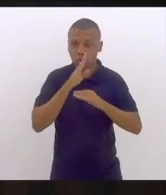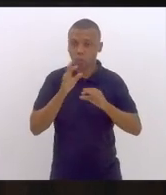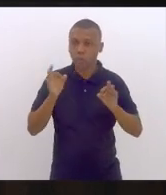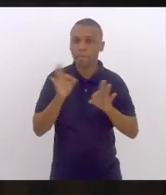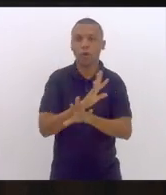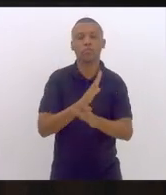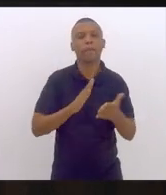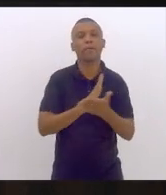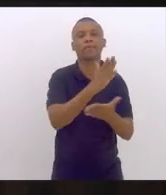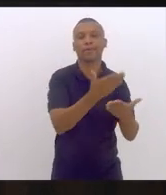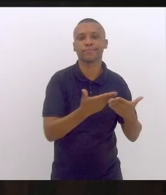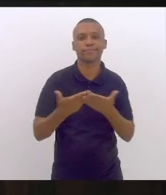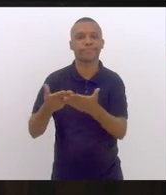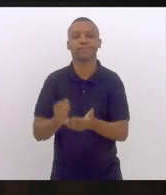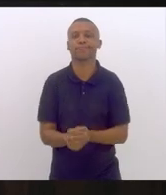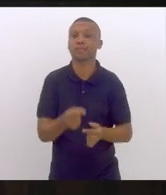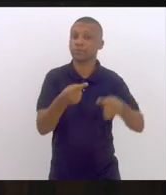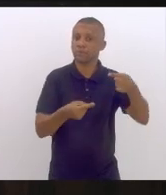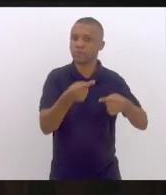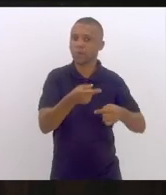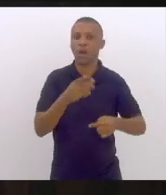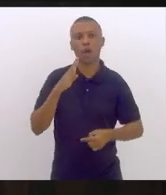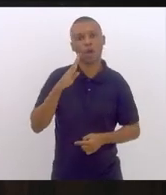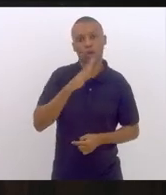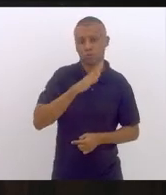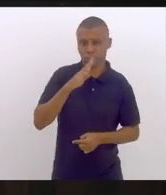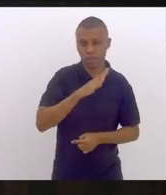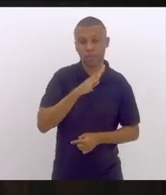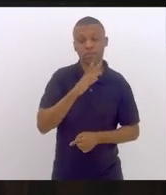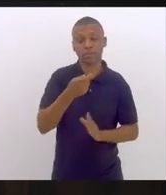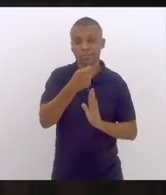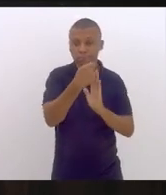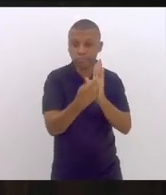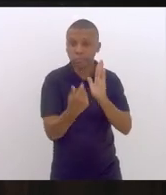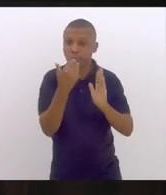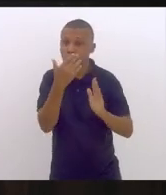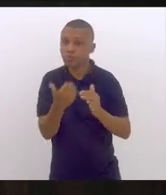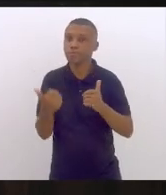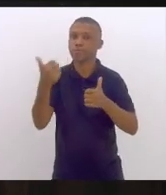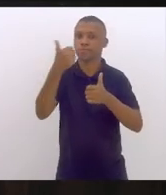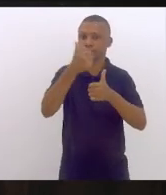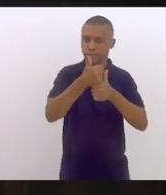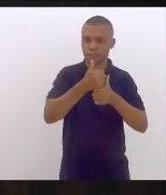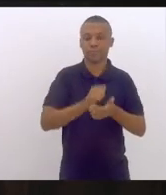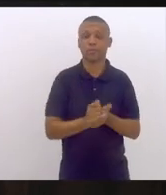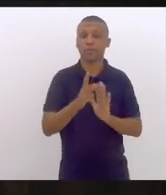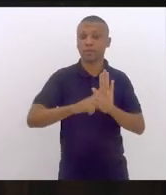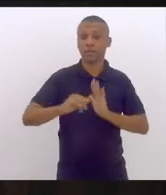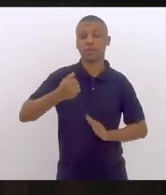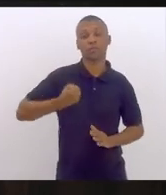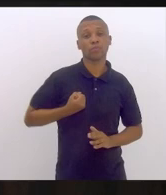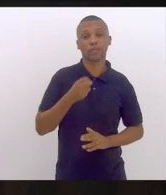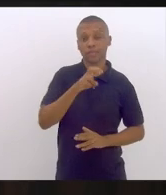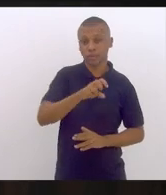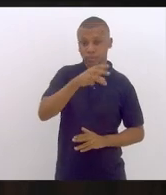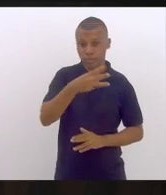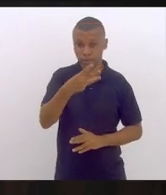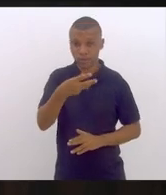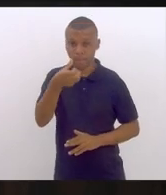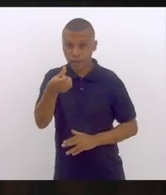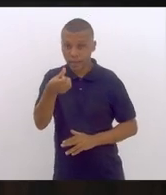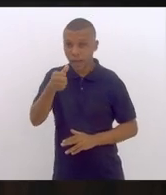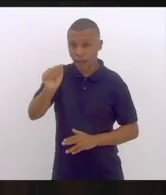autógrafo interpretação ordinária em segunda discussão e redação do vencido assim emendado projeto de lei 5336a